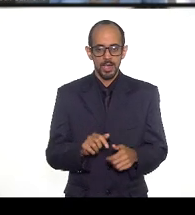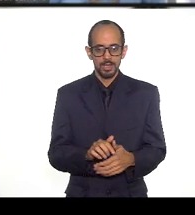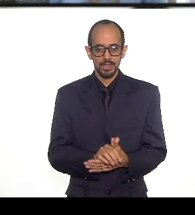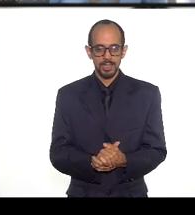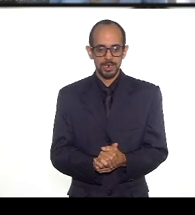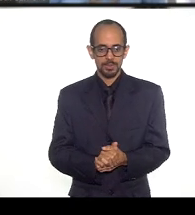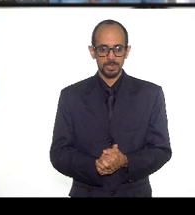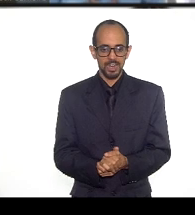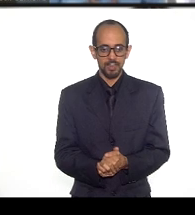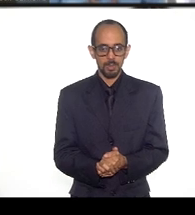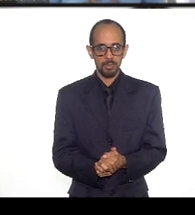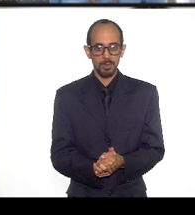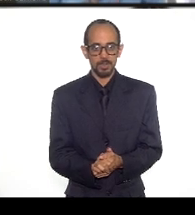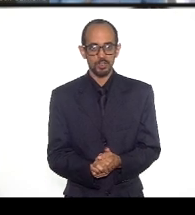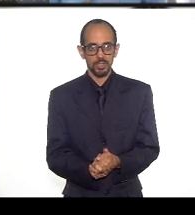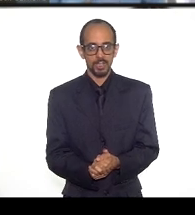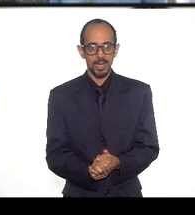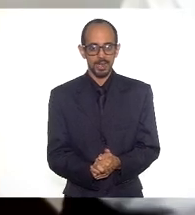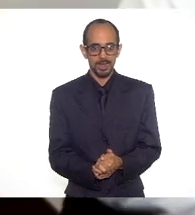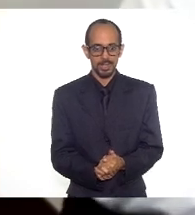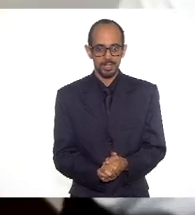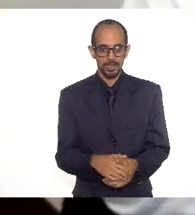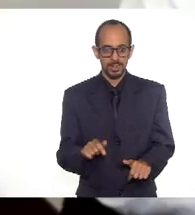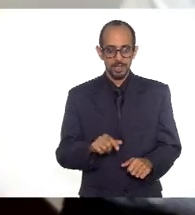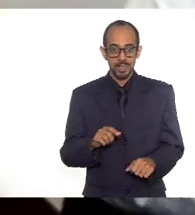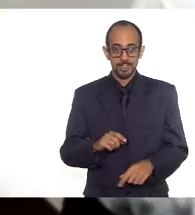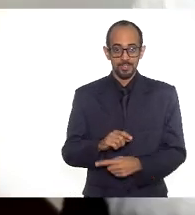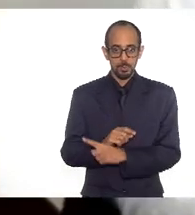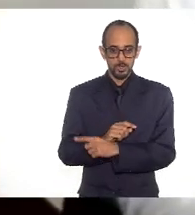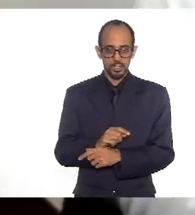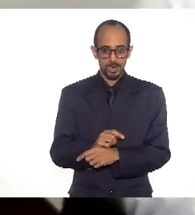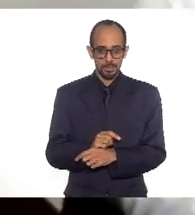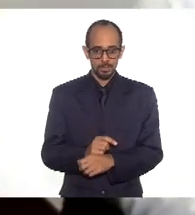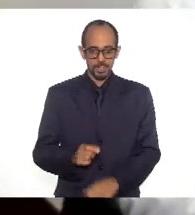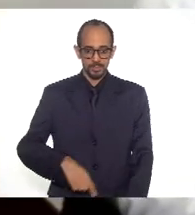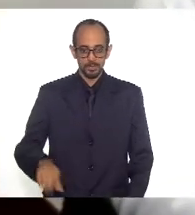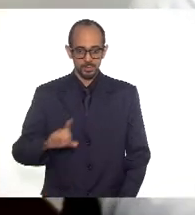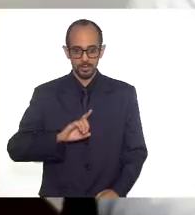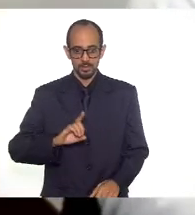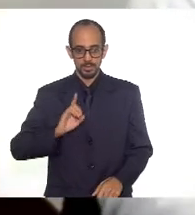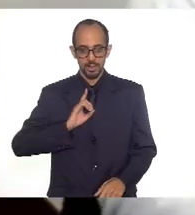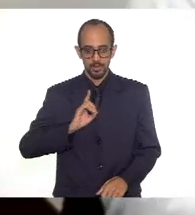presidente. Obrigado, amigo. Deputado delegado Carlos Augusto.